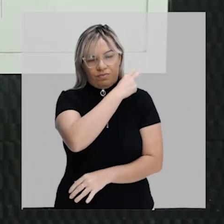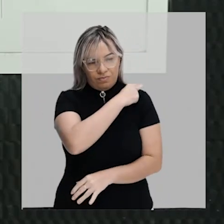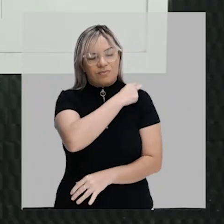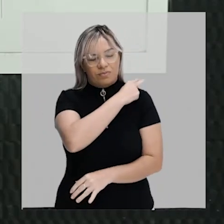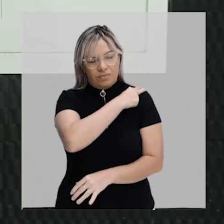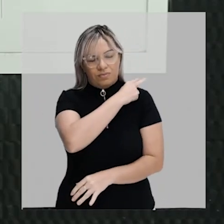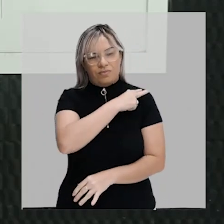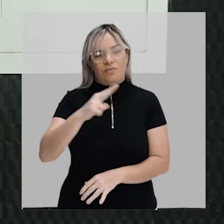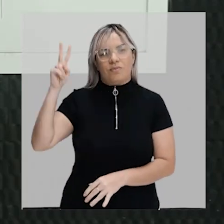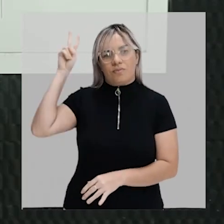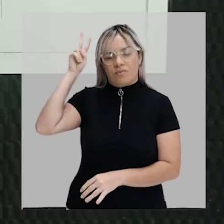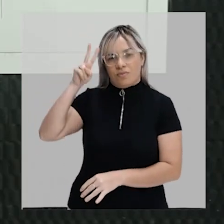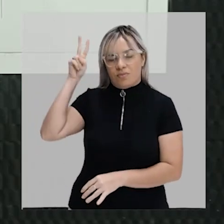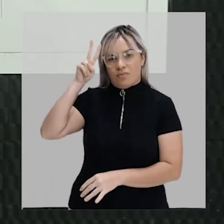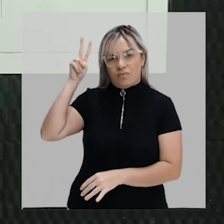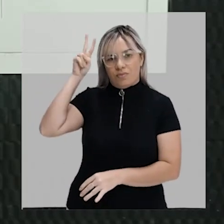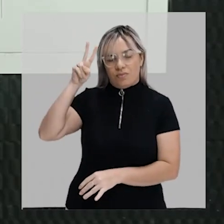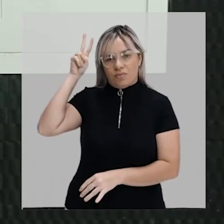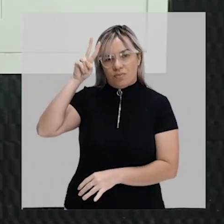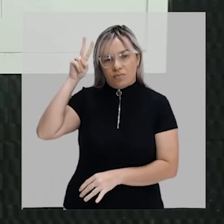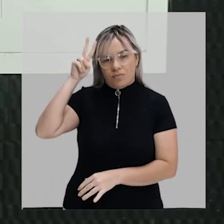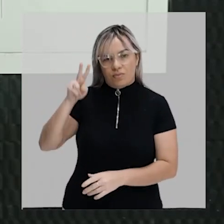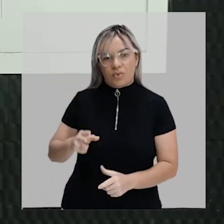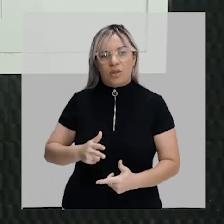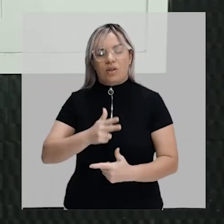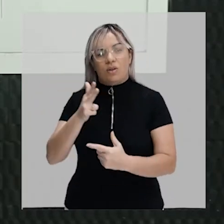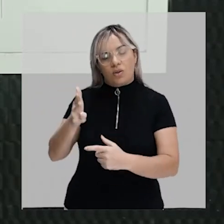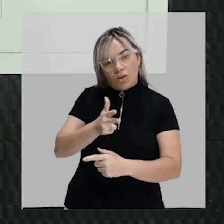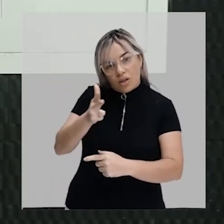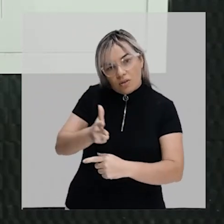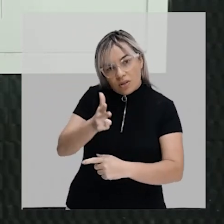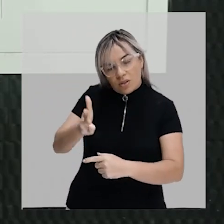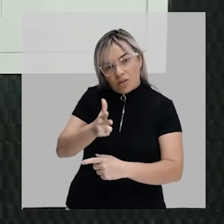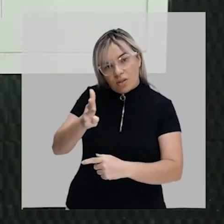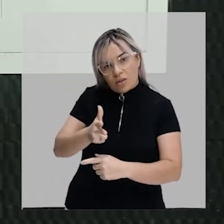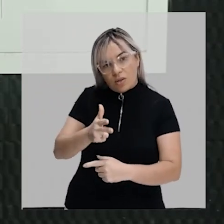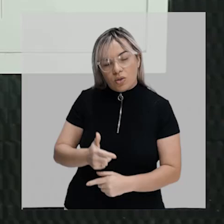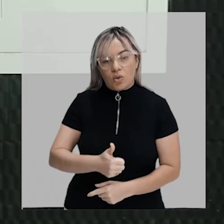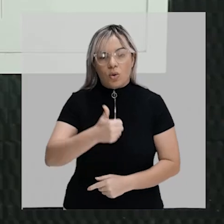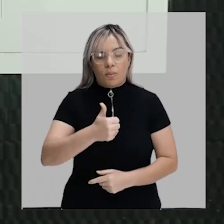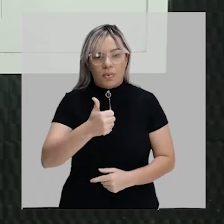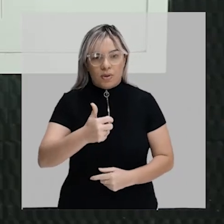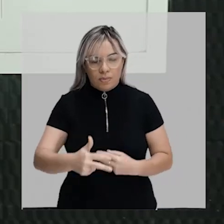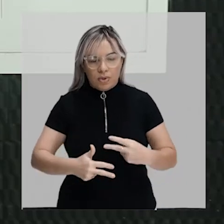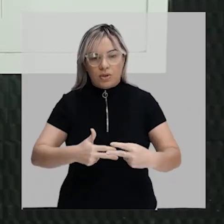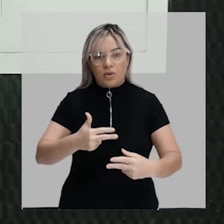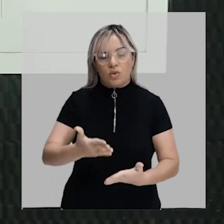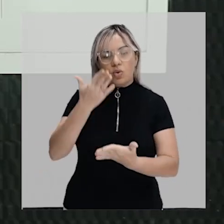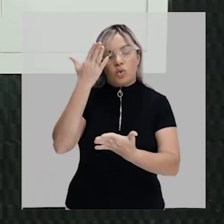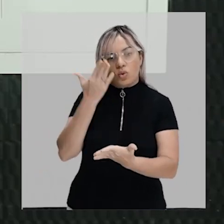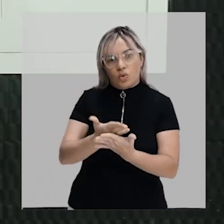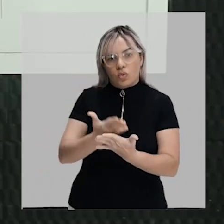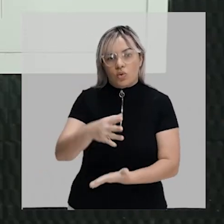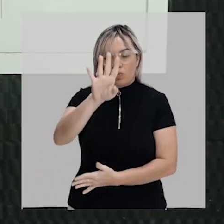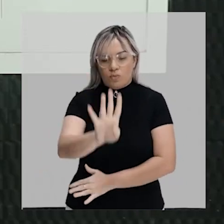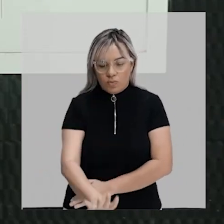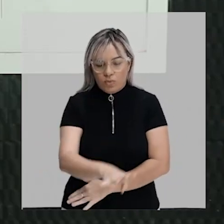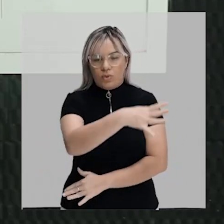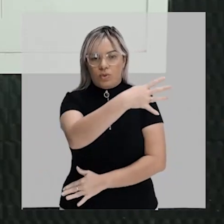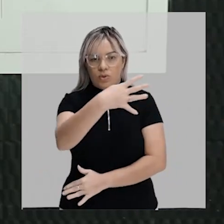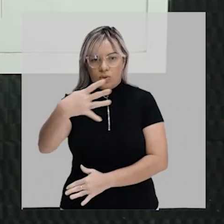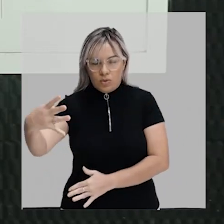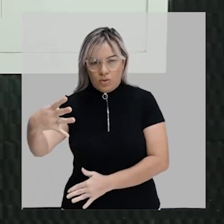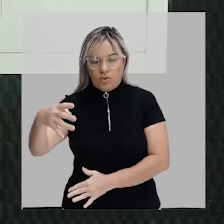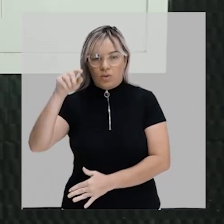Médio Lembrando que a gente está gravando as aulas aqui do primeiro período né Estamos fazendo o estudo das matrizes é